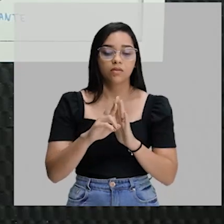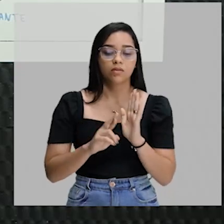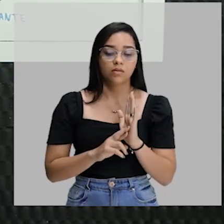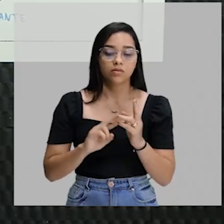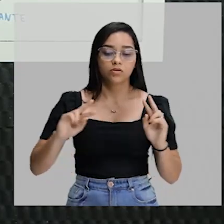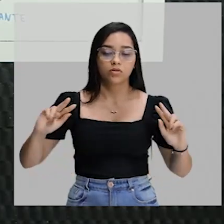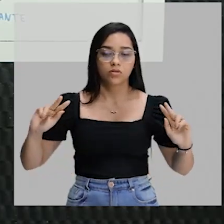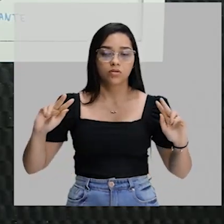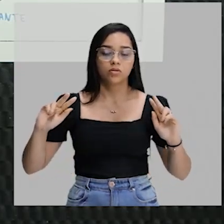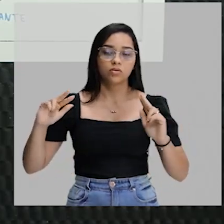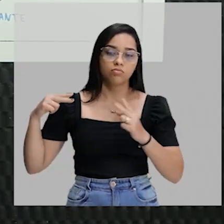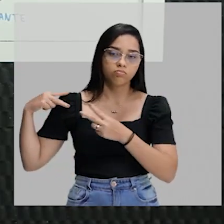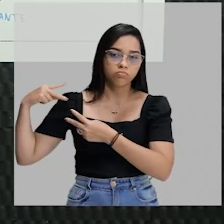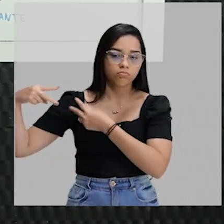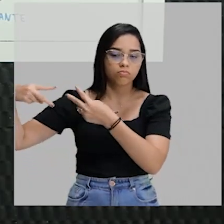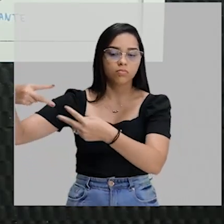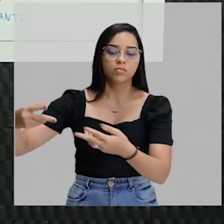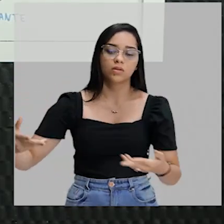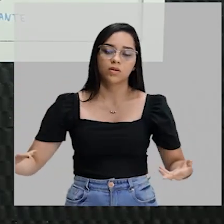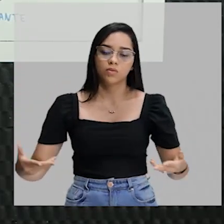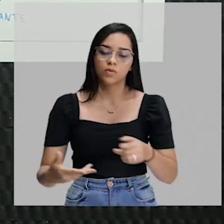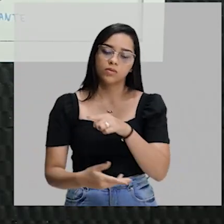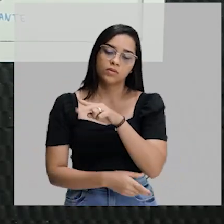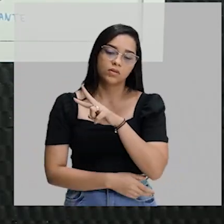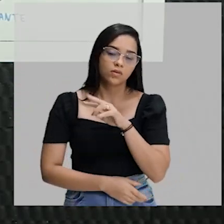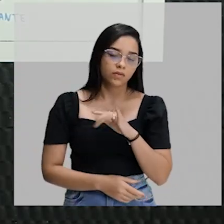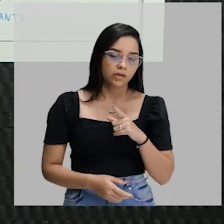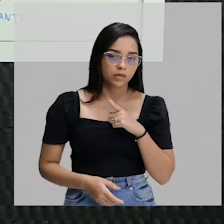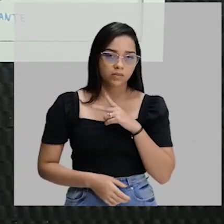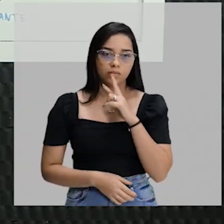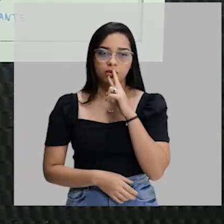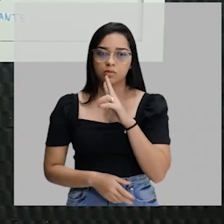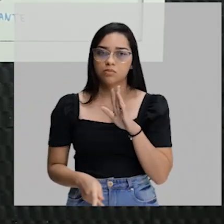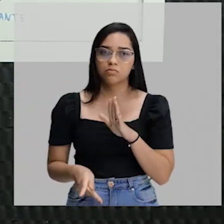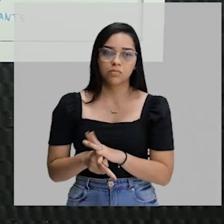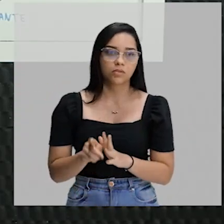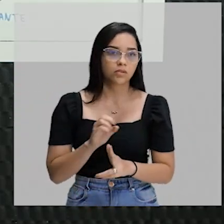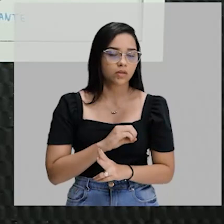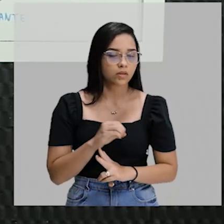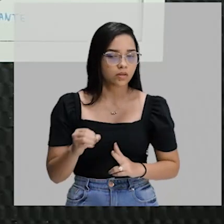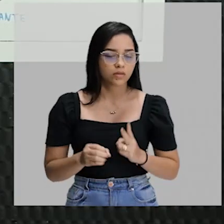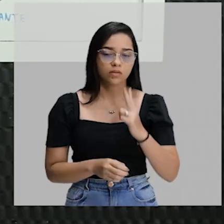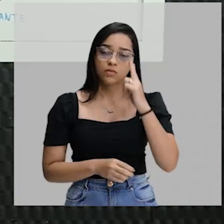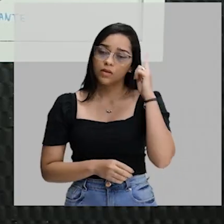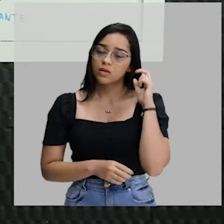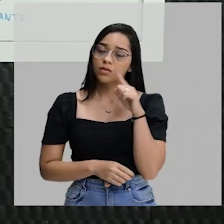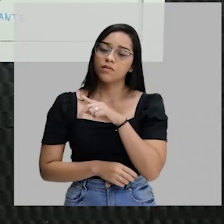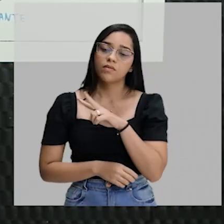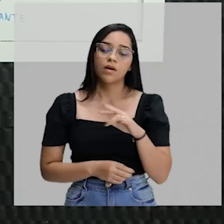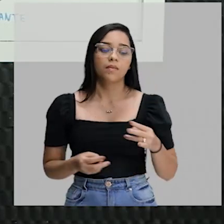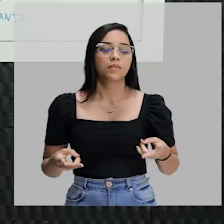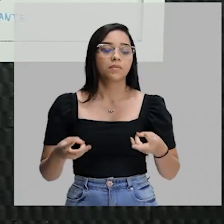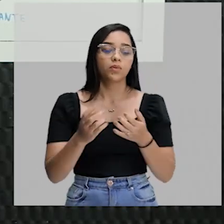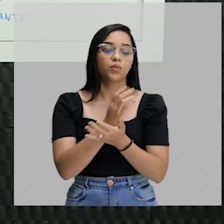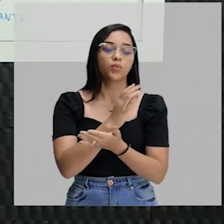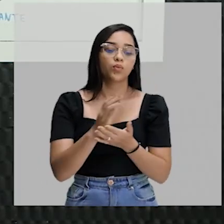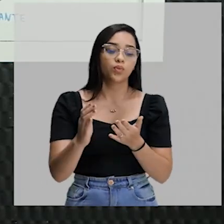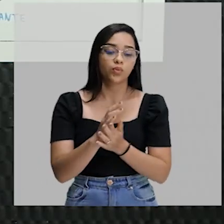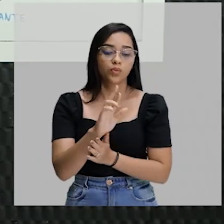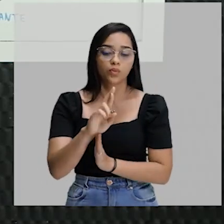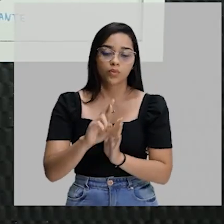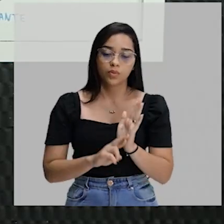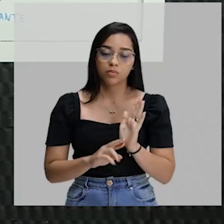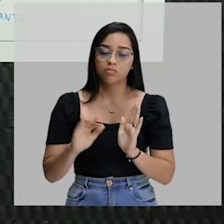herança genético, tá certo? Então, geralmente, você vai responder uma questão de Enem, de vestibular, você vai perceber alguns padrões